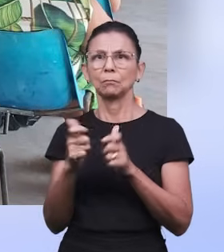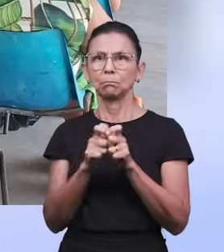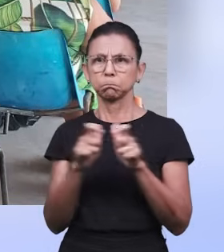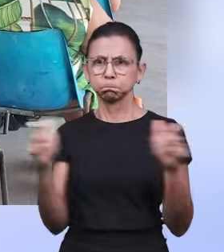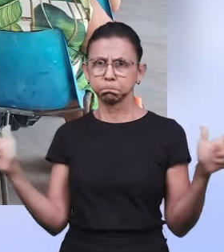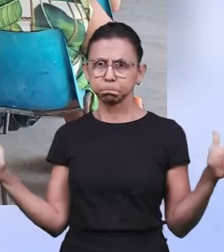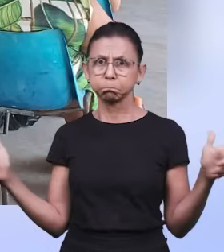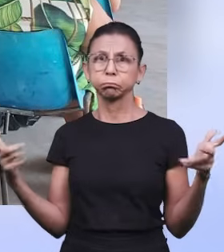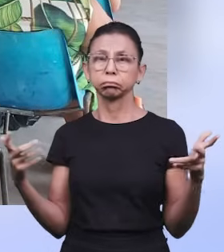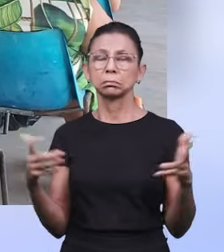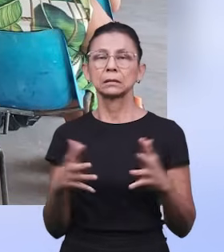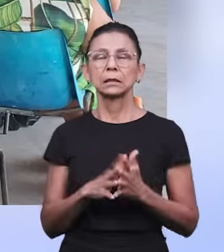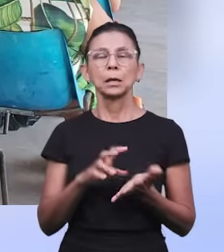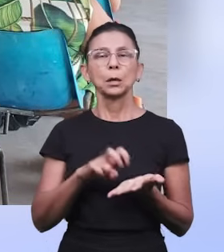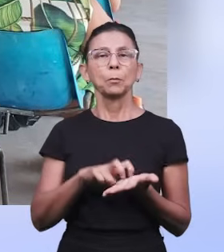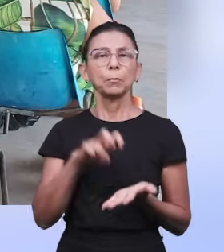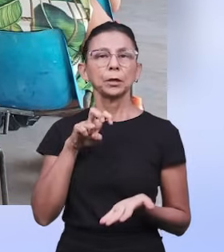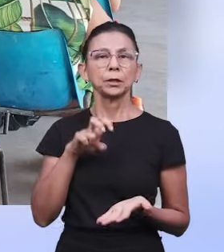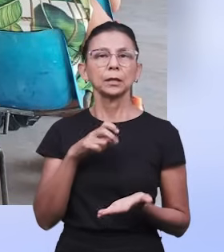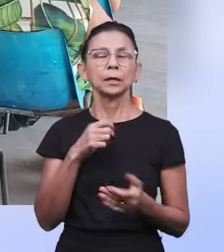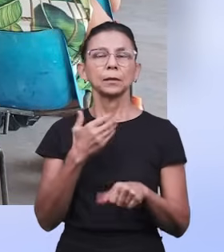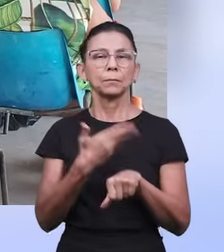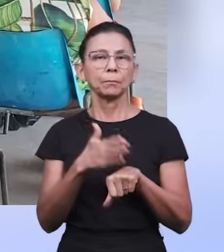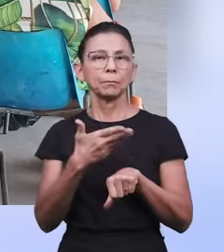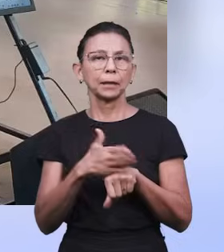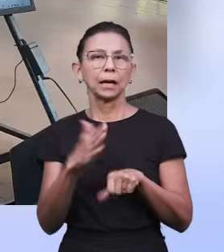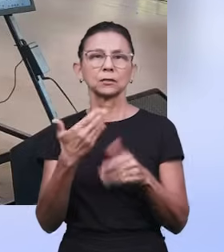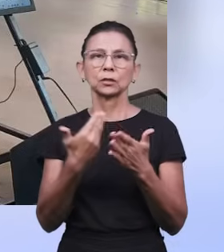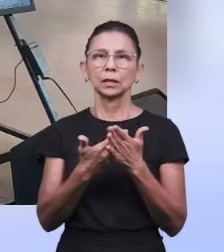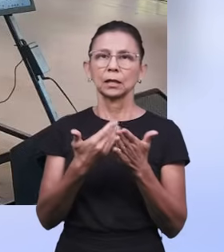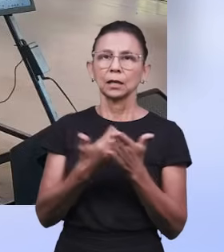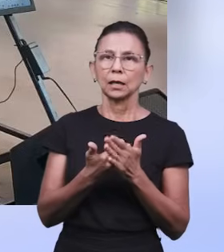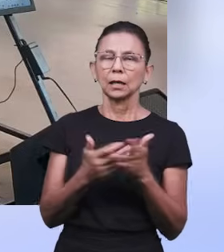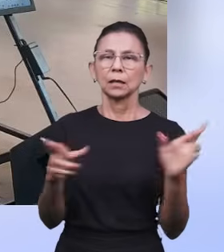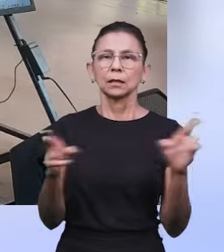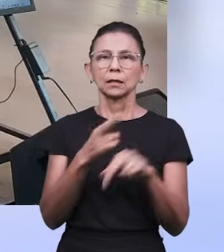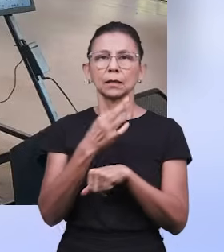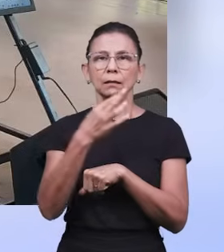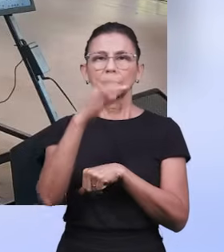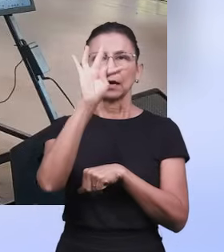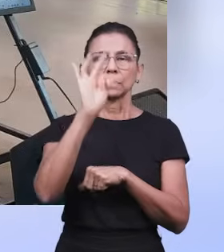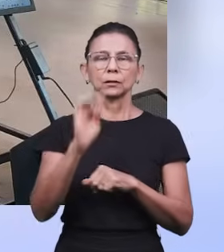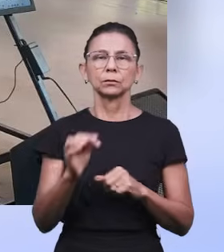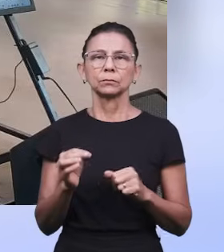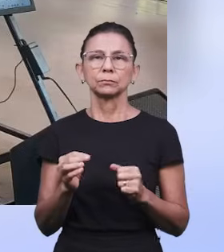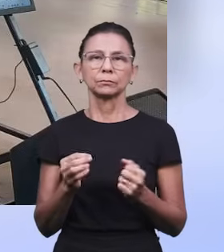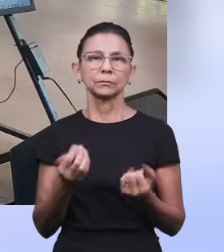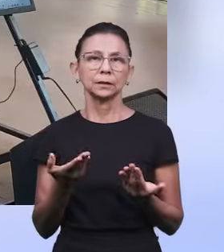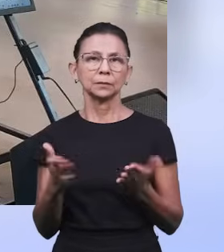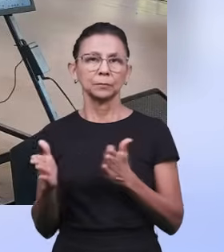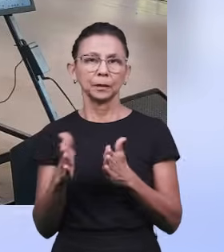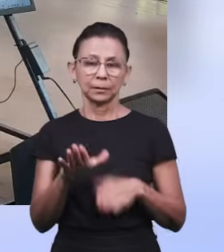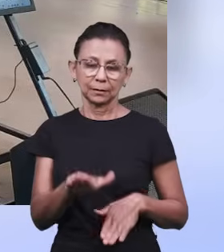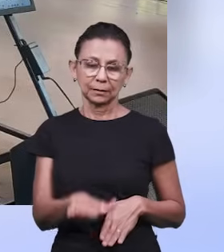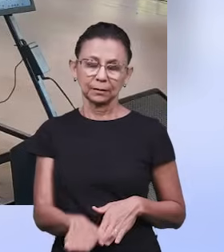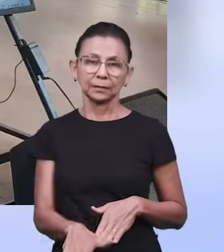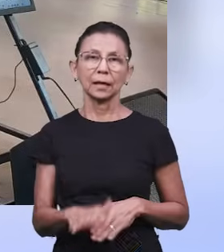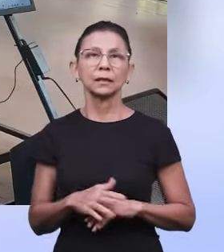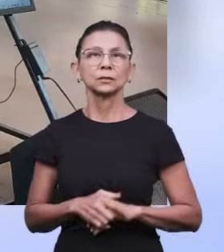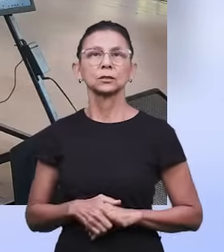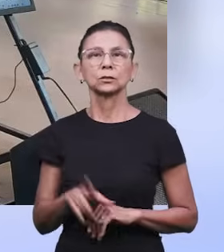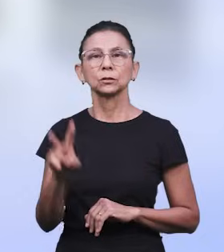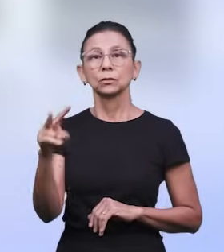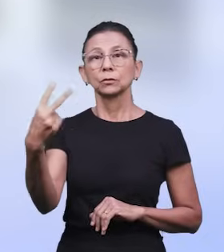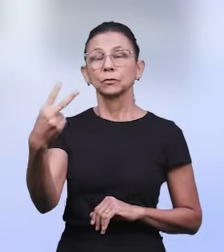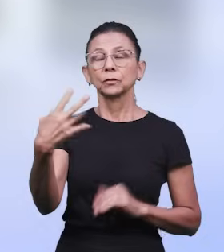400 participantes. Pela manhã tivemos aulas práticas relacionadas aos aspectos técnicos e à tarde todos acompanharam as aulas